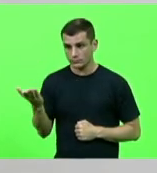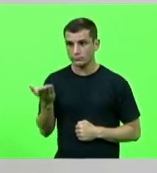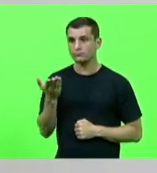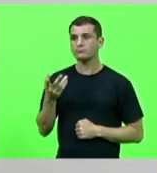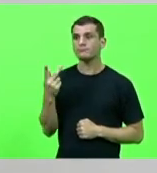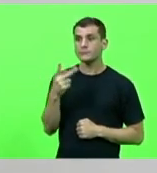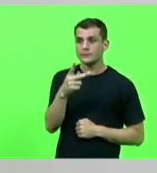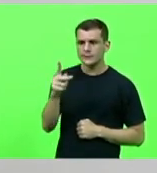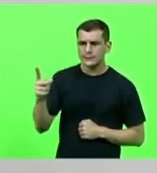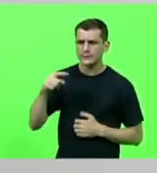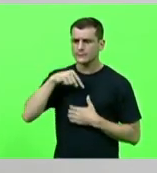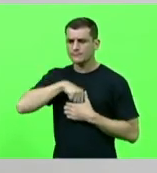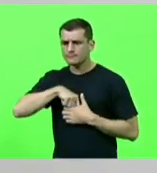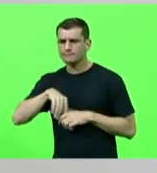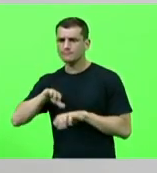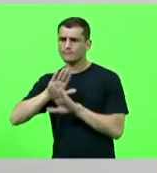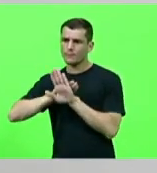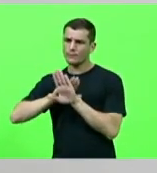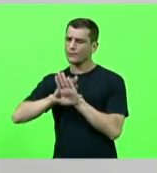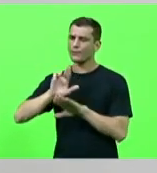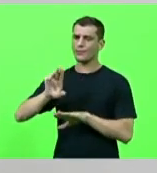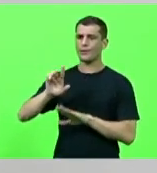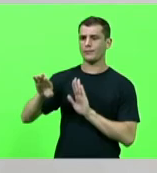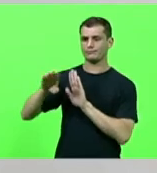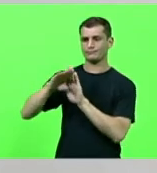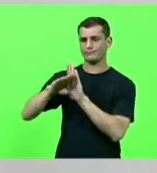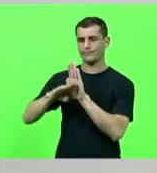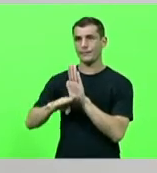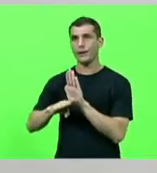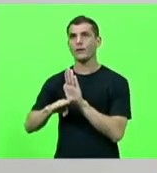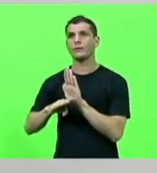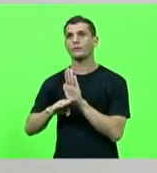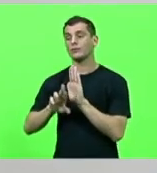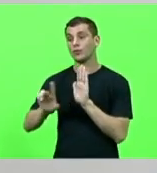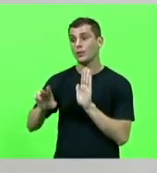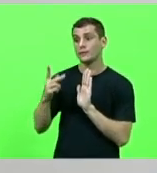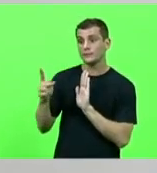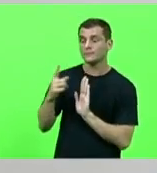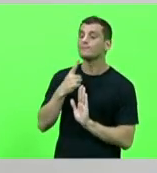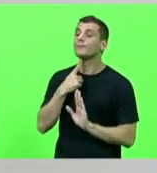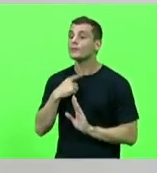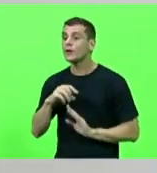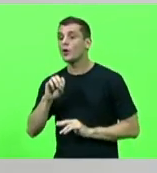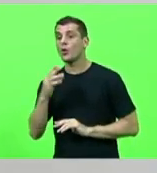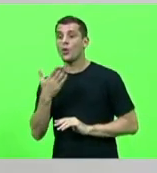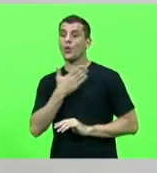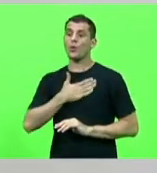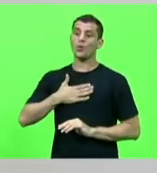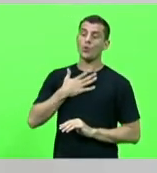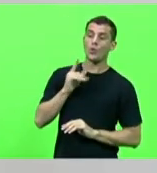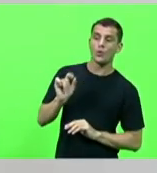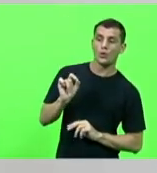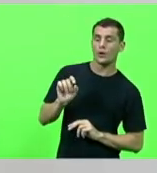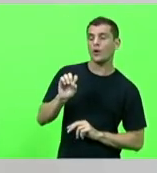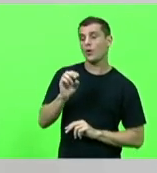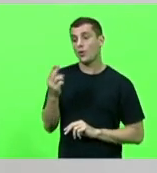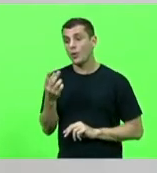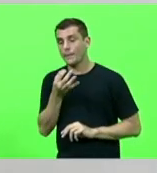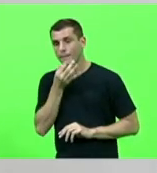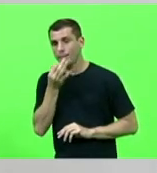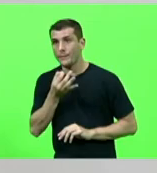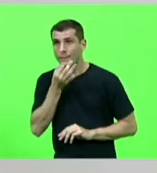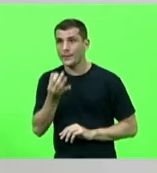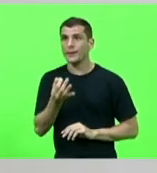pauta. Não são suas vontades, seus gostos, suas opiniões.